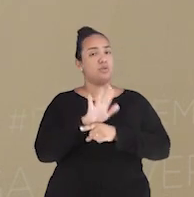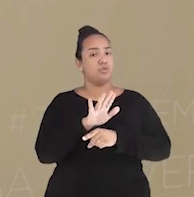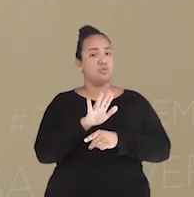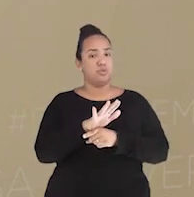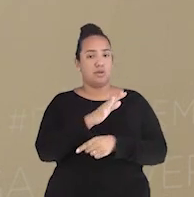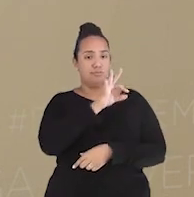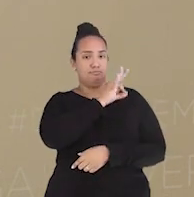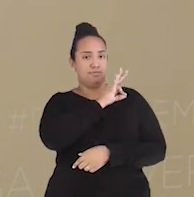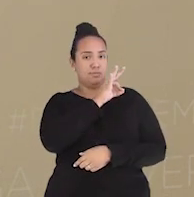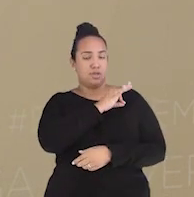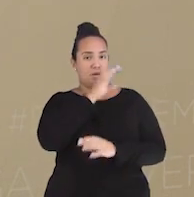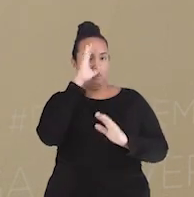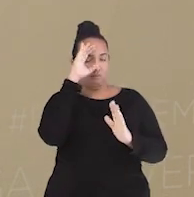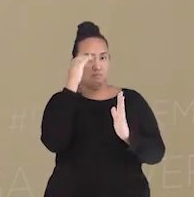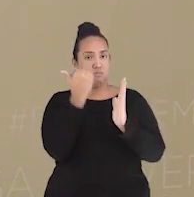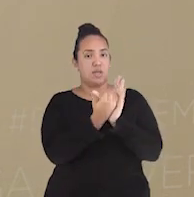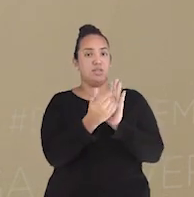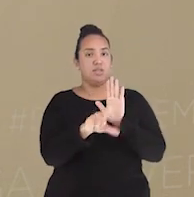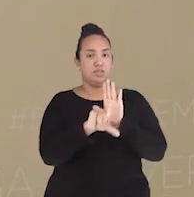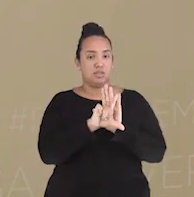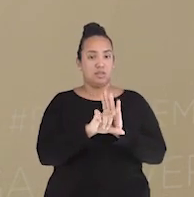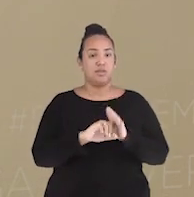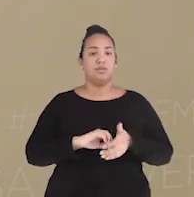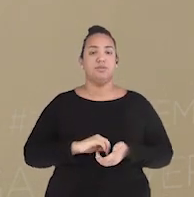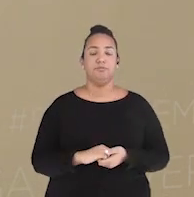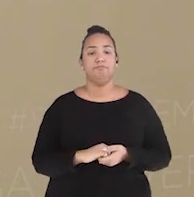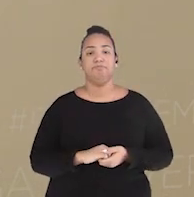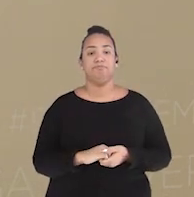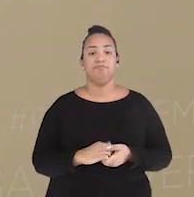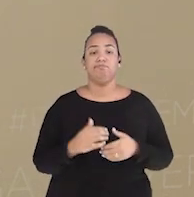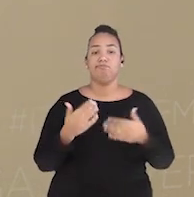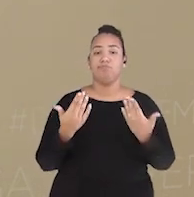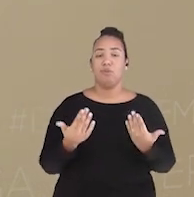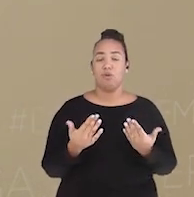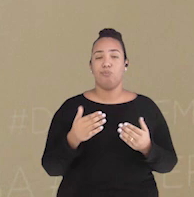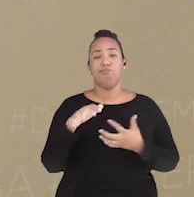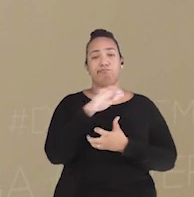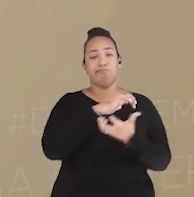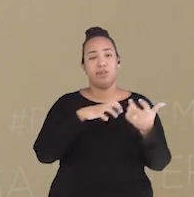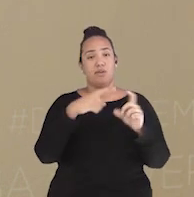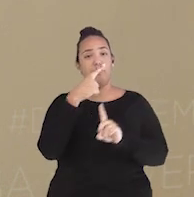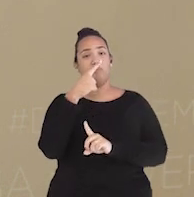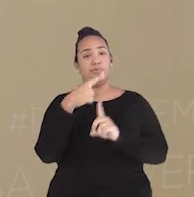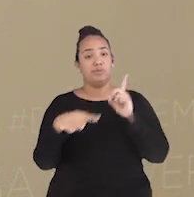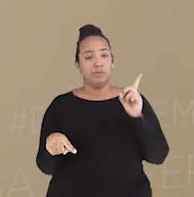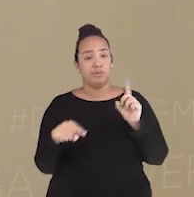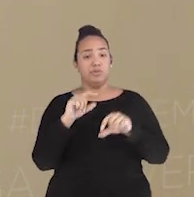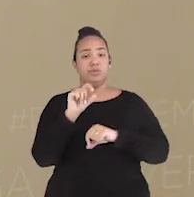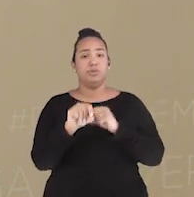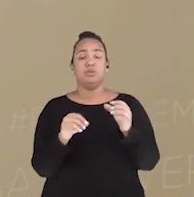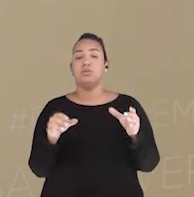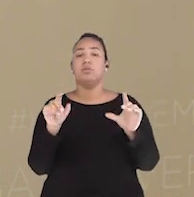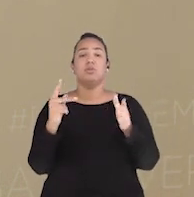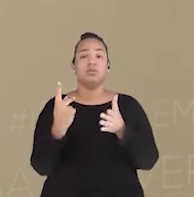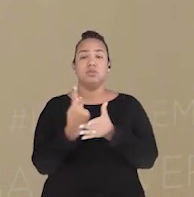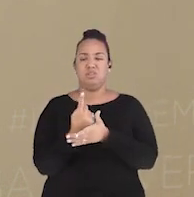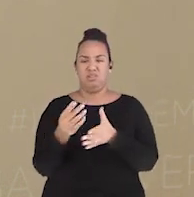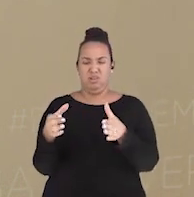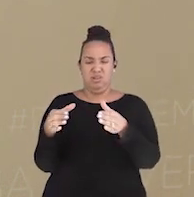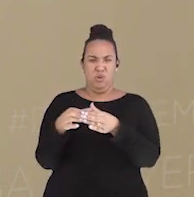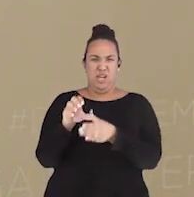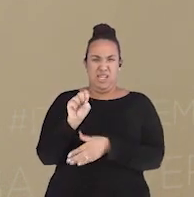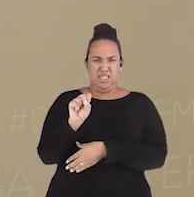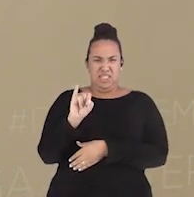cumprisse a CLT. A inspiração fascista, a proibição de greves, defendia o sindicato como órgão consultivo e